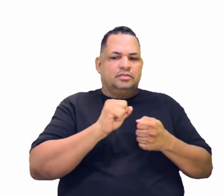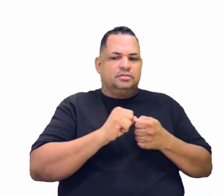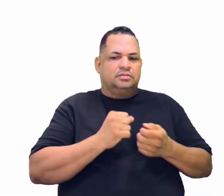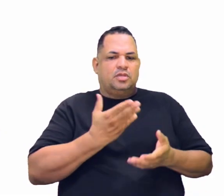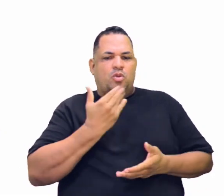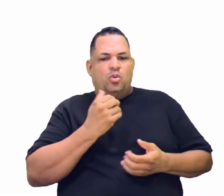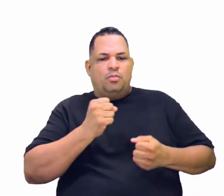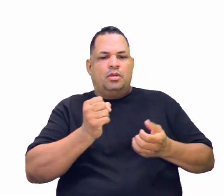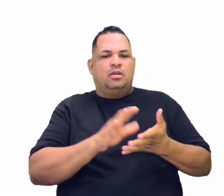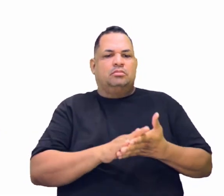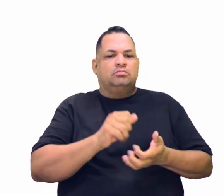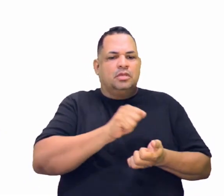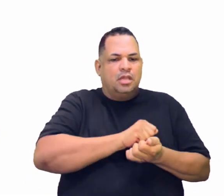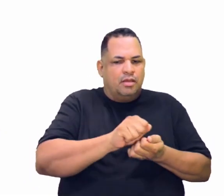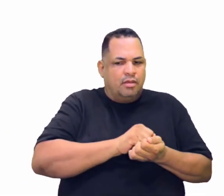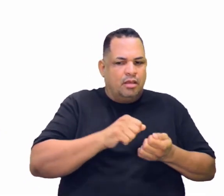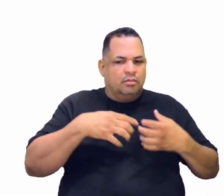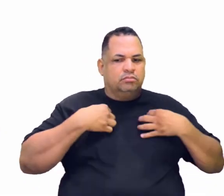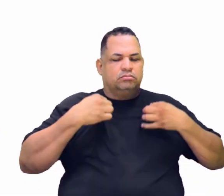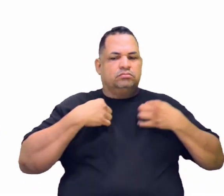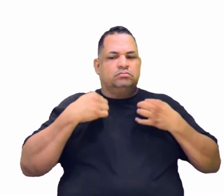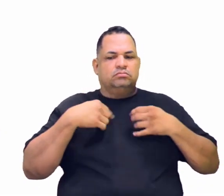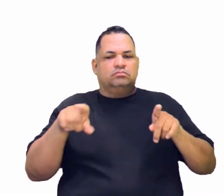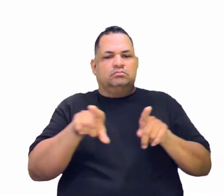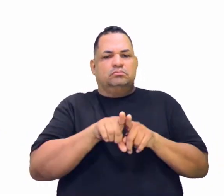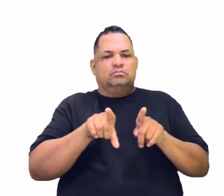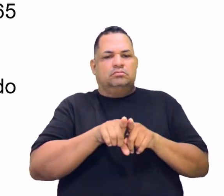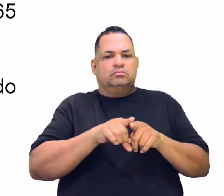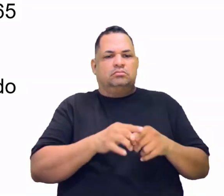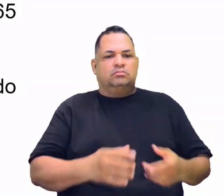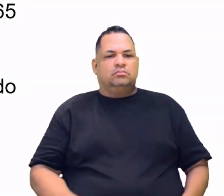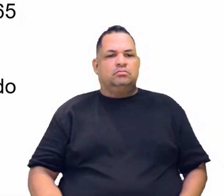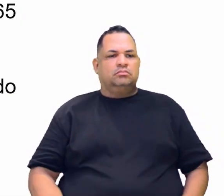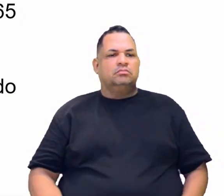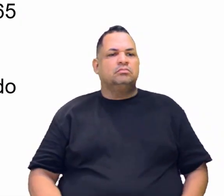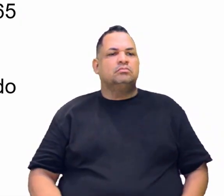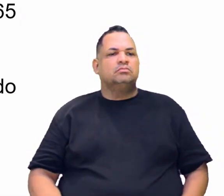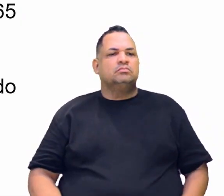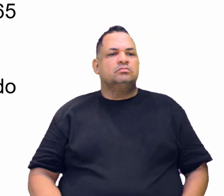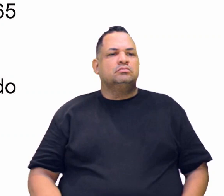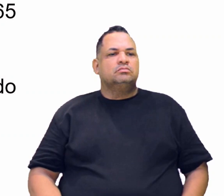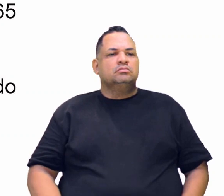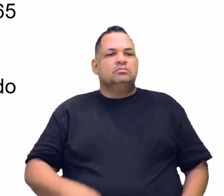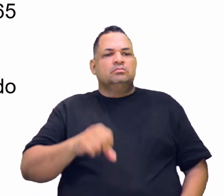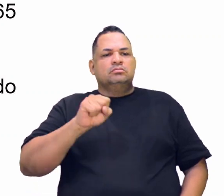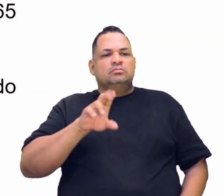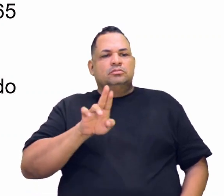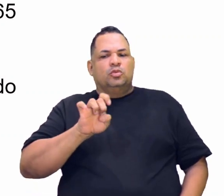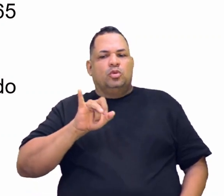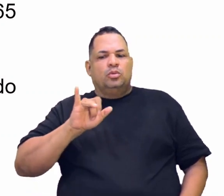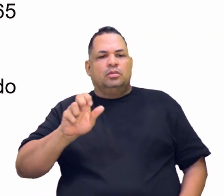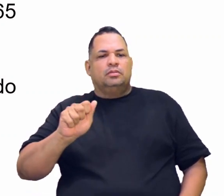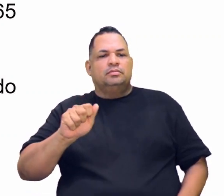comida, para lavar roupa. E as roupas também que eles estão recebendo aí, ó. O Suruí era,